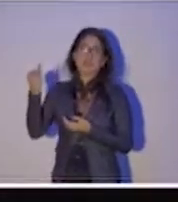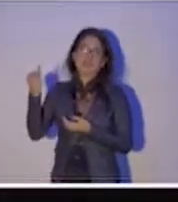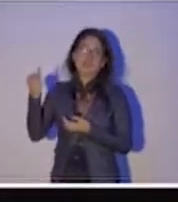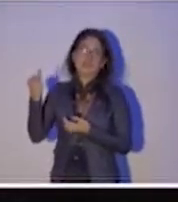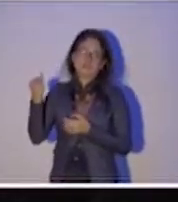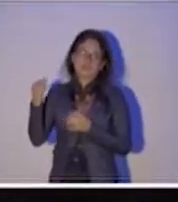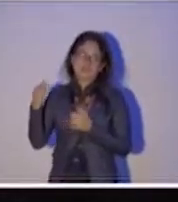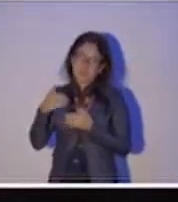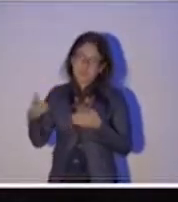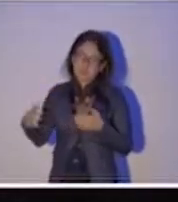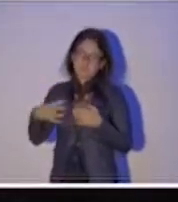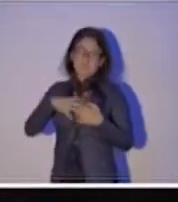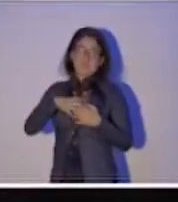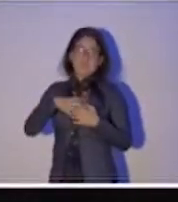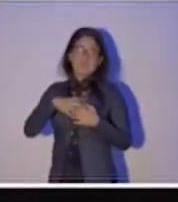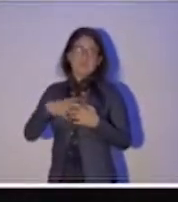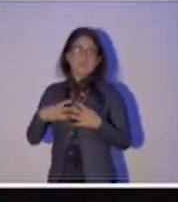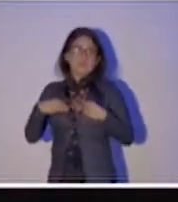favor.